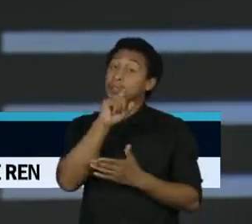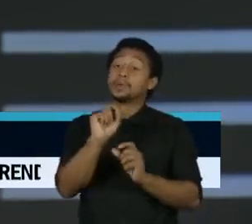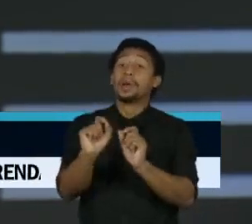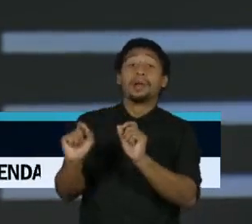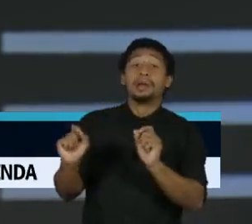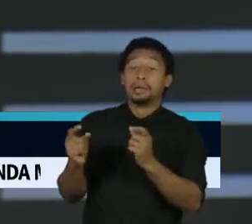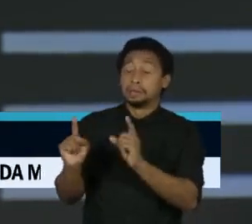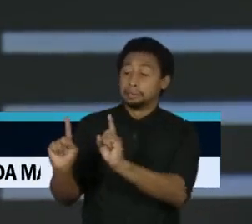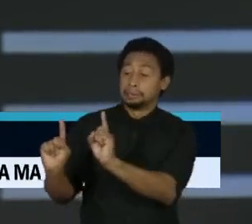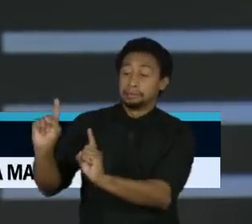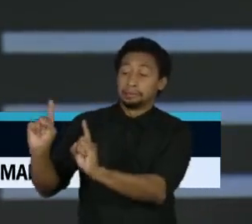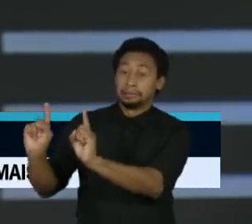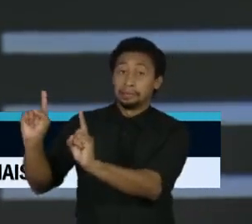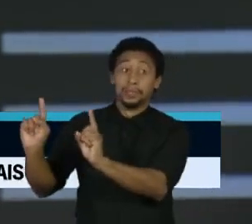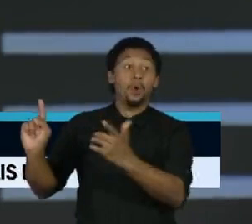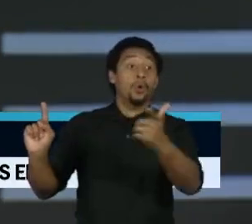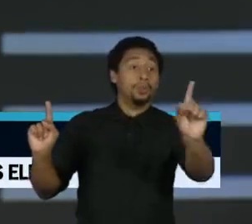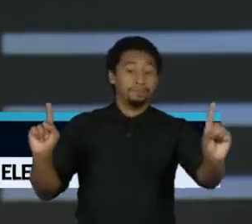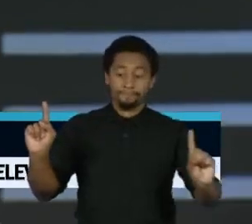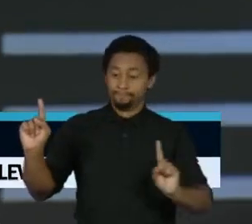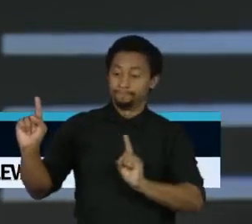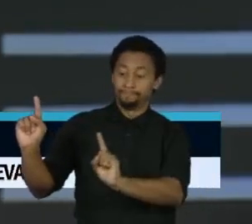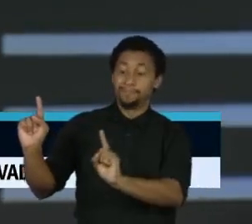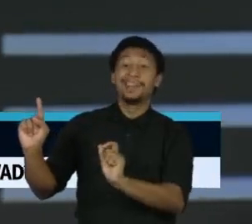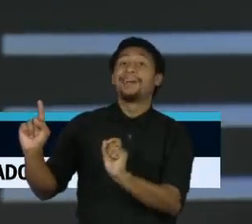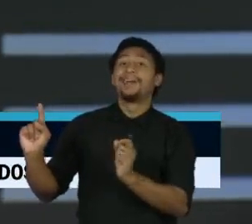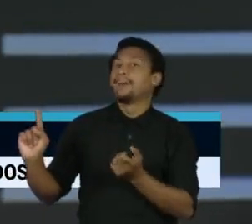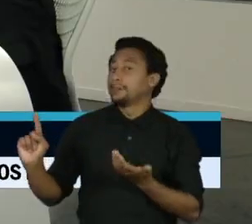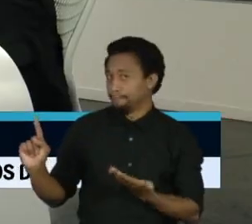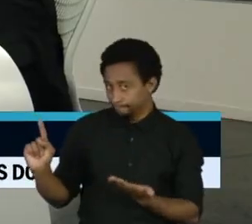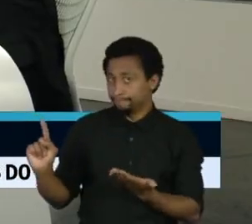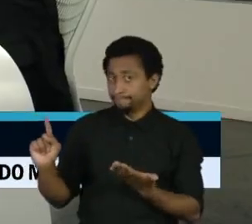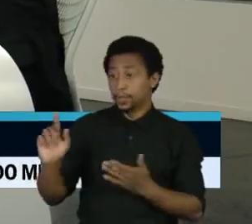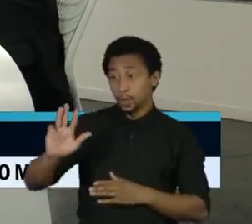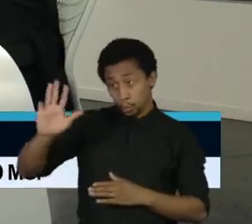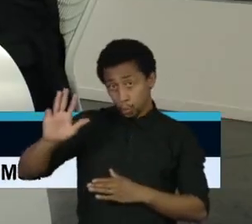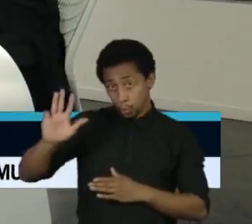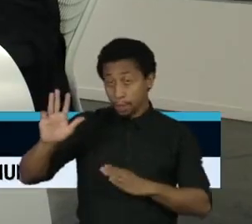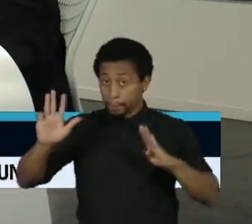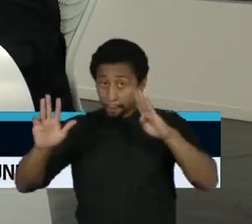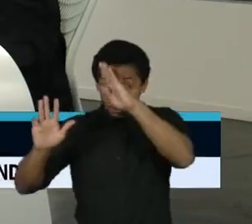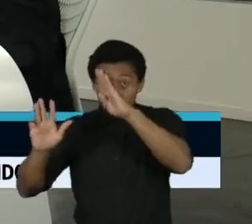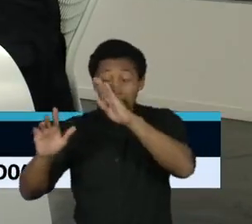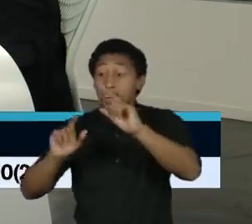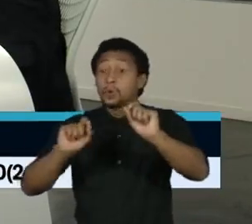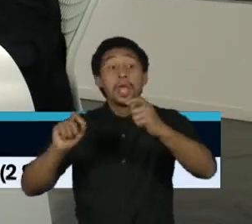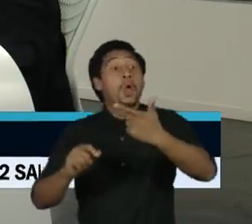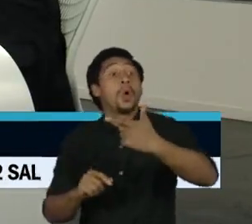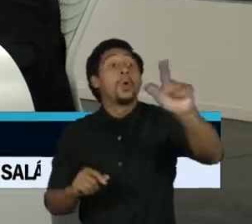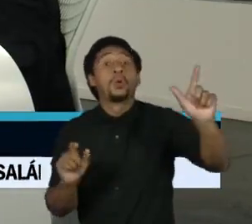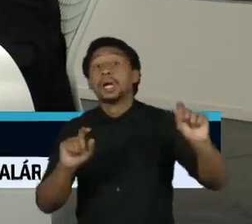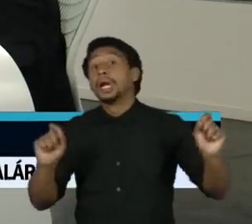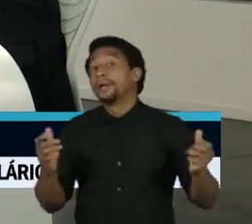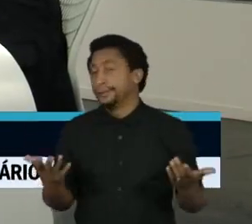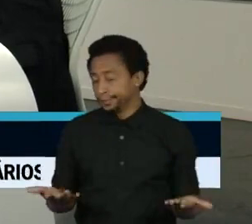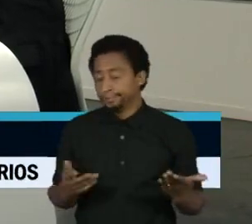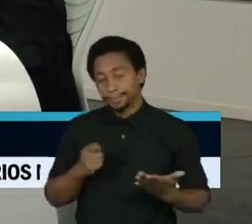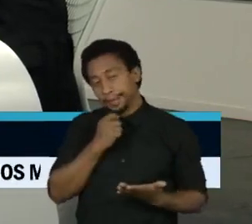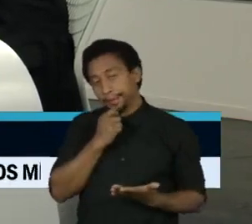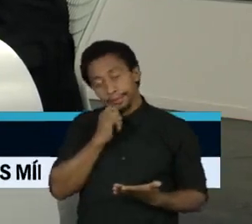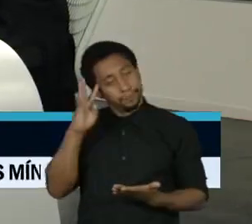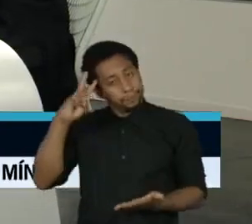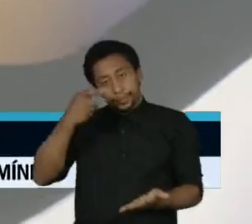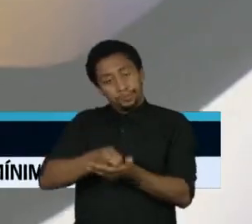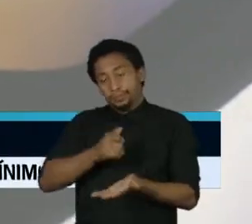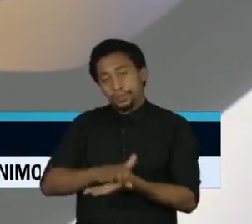aí Varia muito isso é alternativa que teria não tem bolsonaro em um segundo tudo agora deu uma a gente sabe que tá